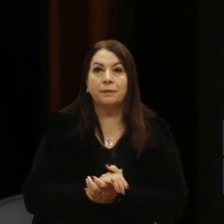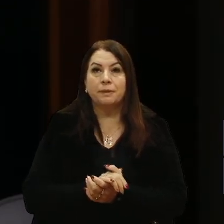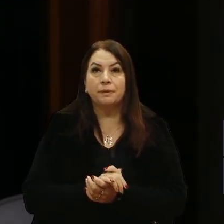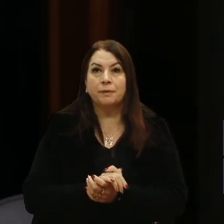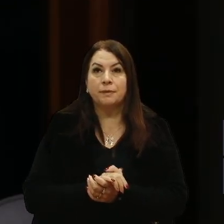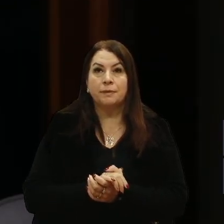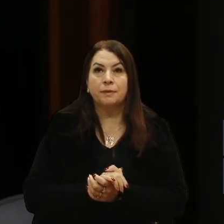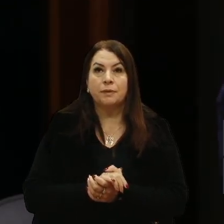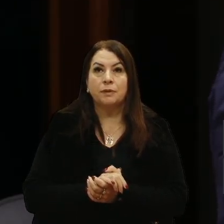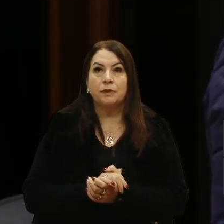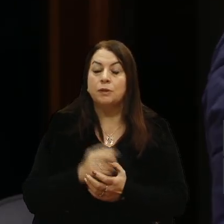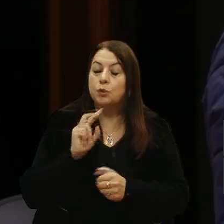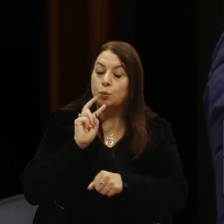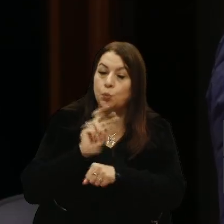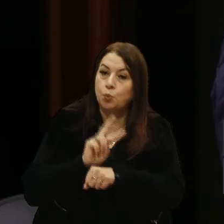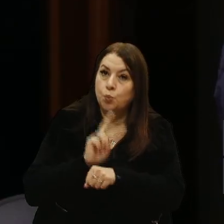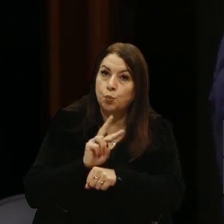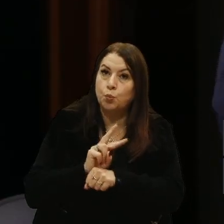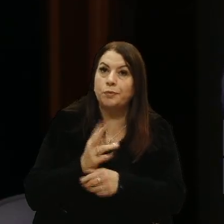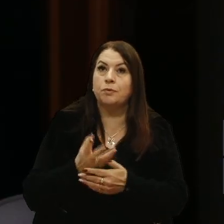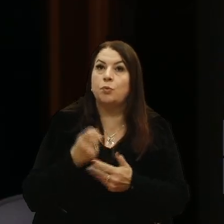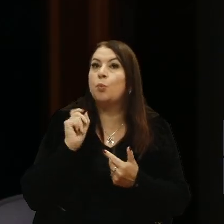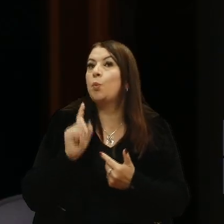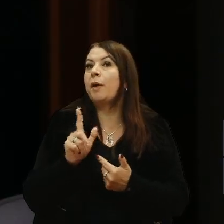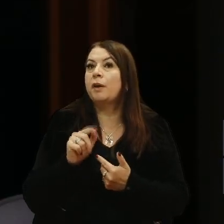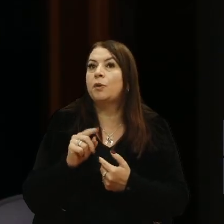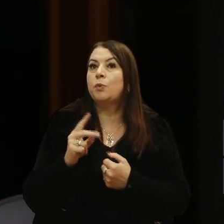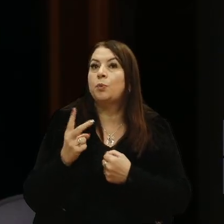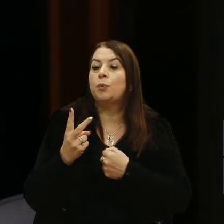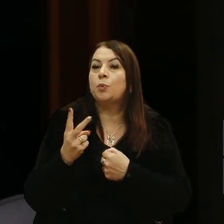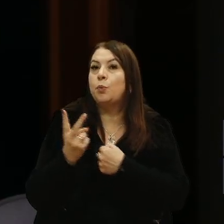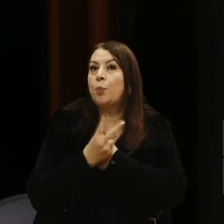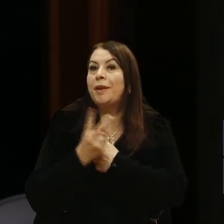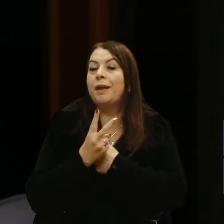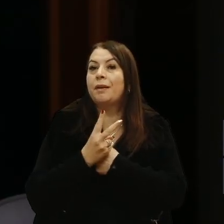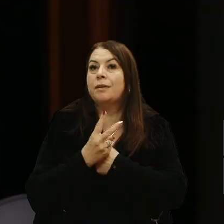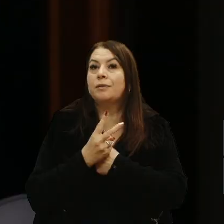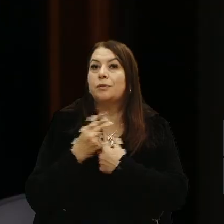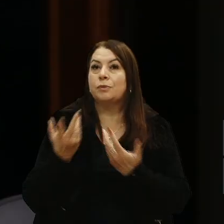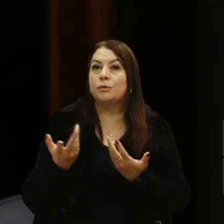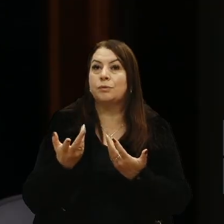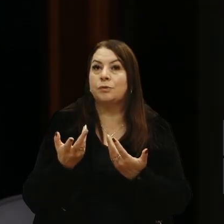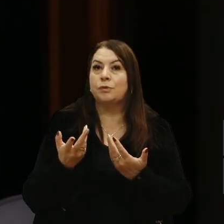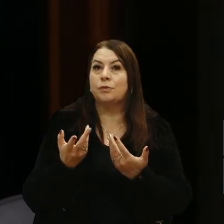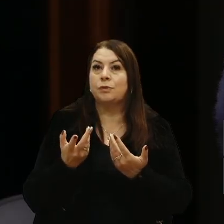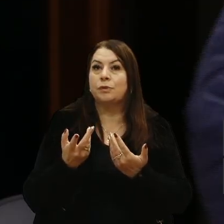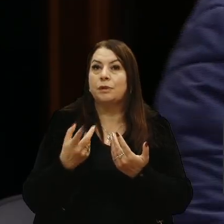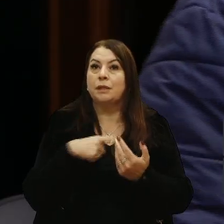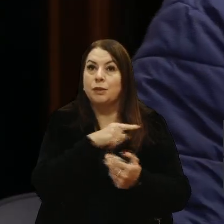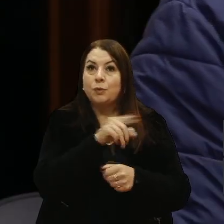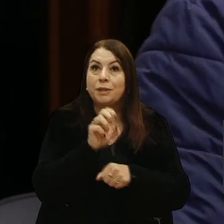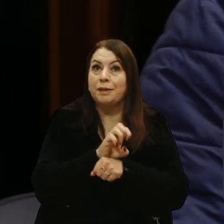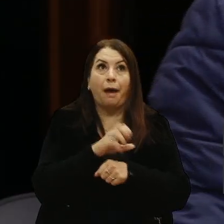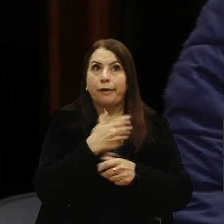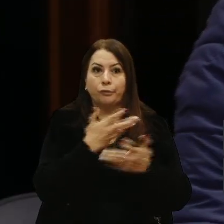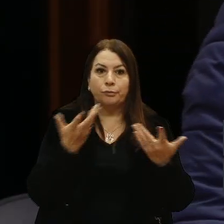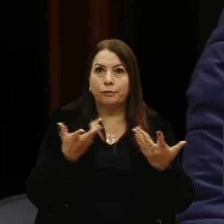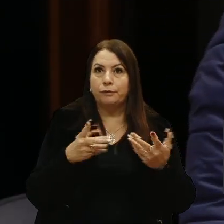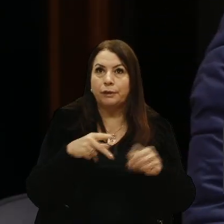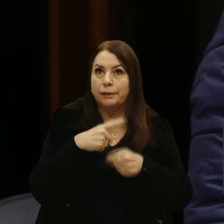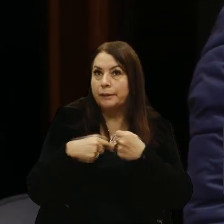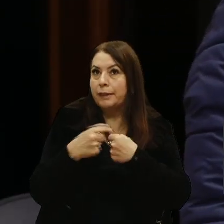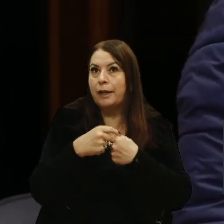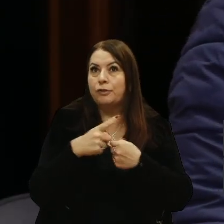aqueles que cuidam, qual é o cuidado que o Estado garante para essas pessoas?